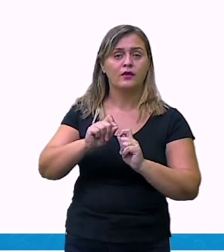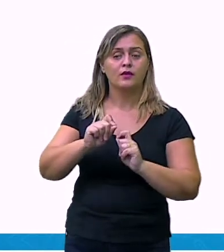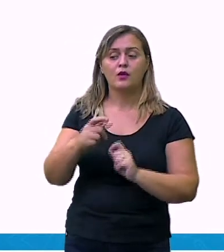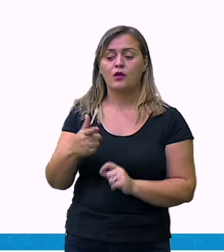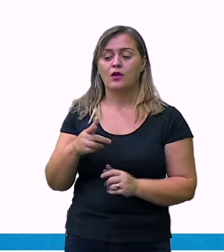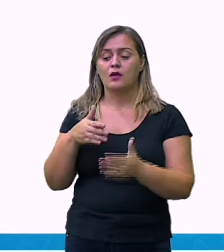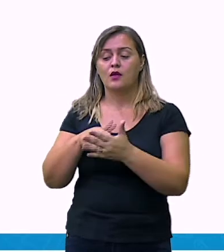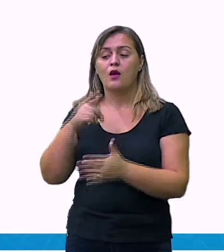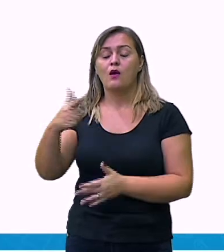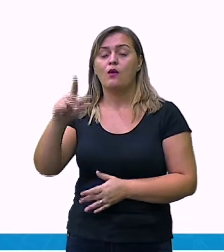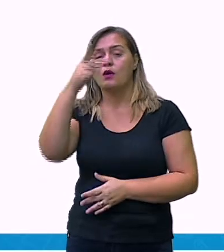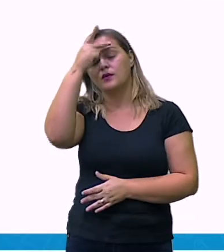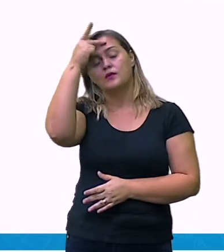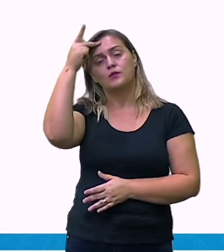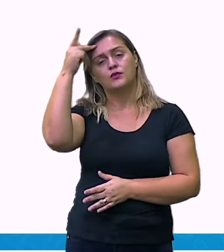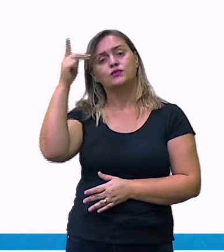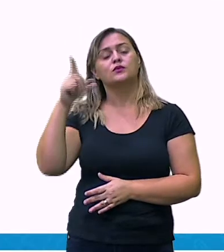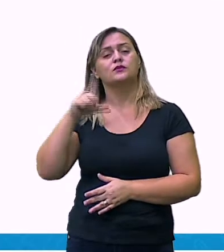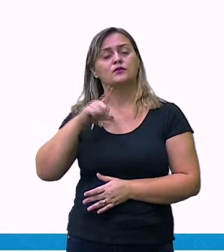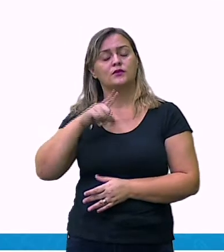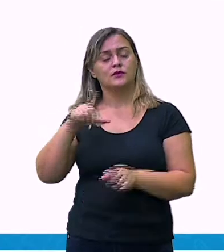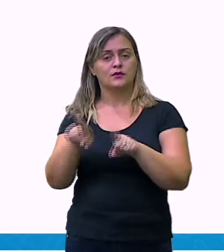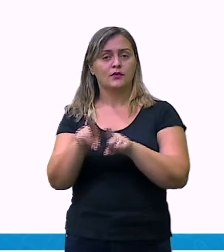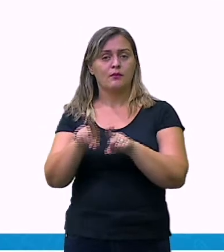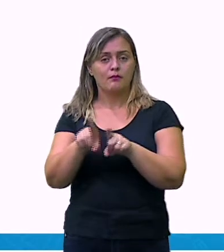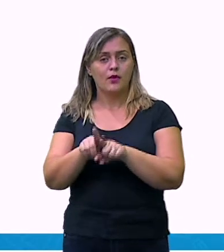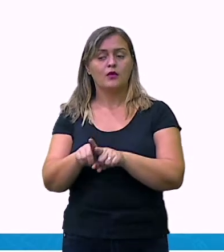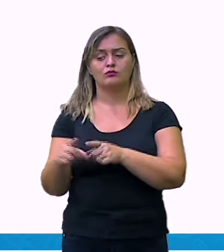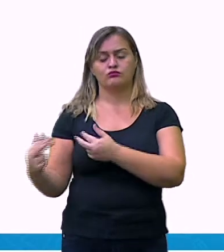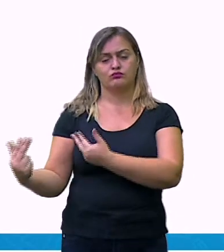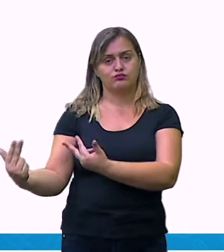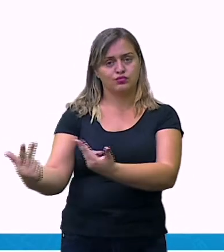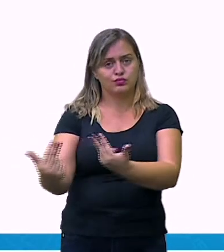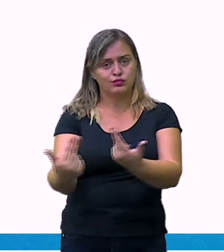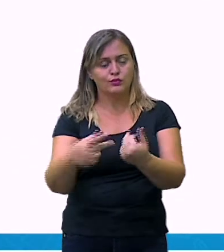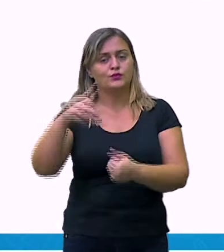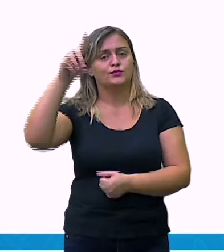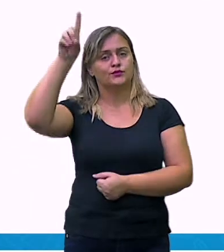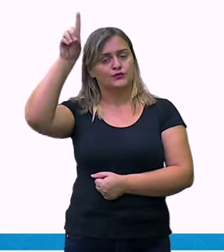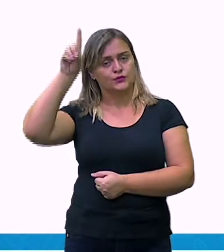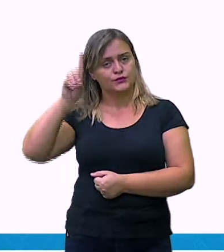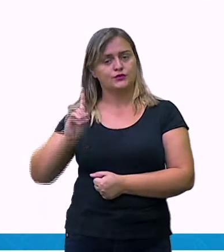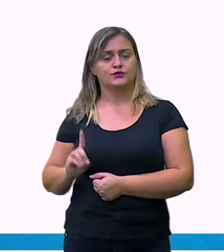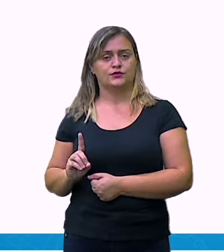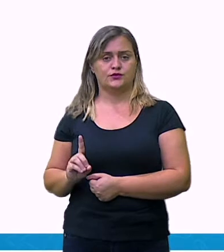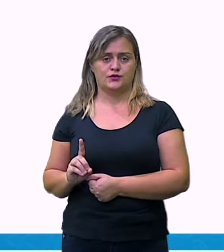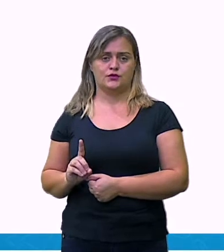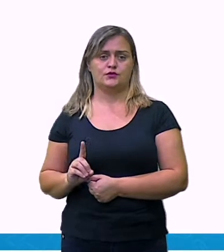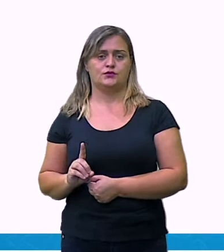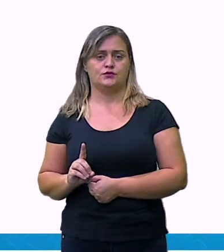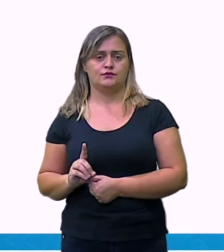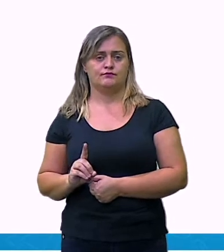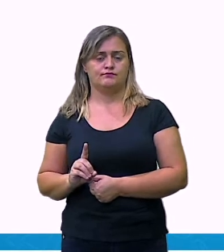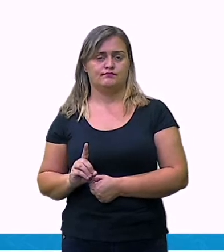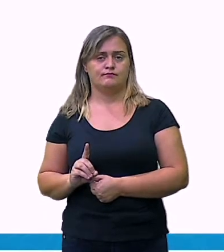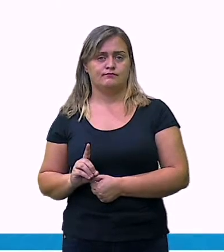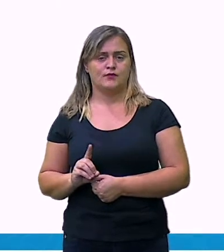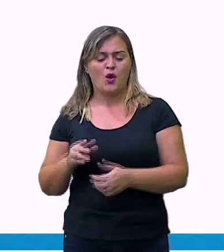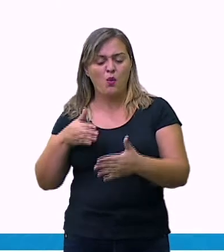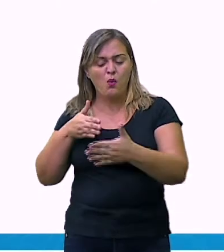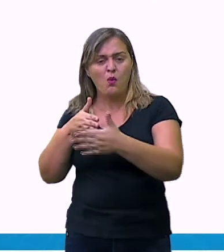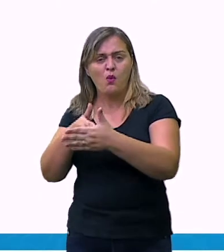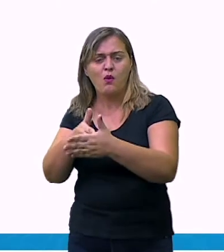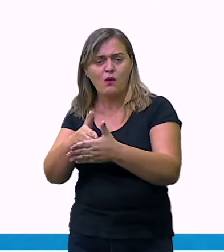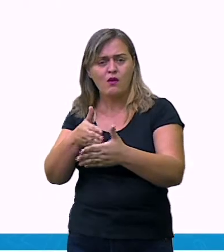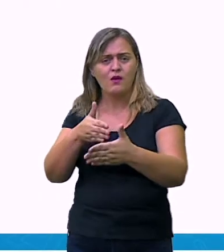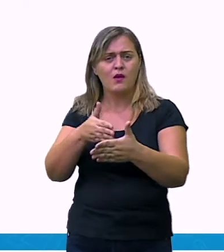membros da sociedade o gozo dos mesmos direitos. Estes limites apenas podem ser